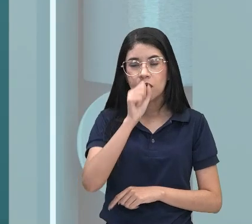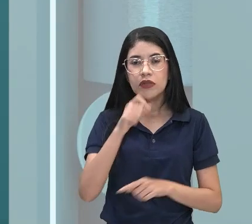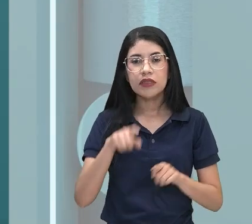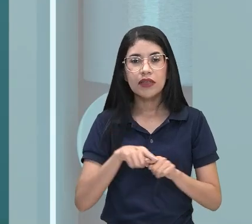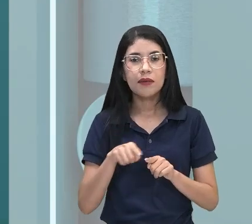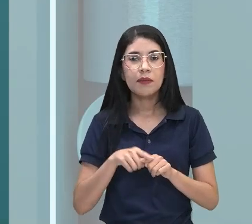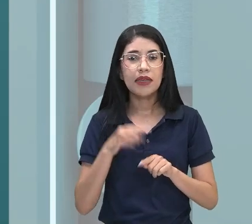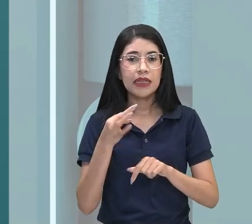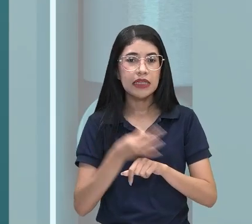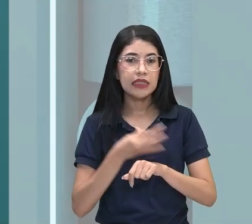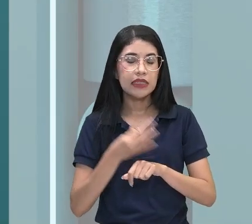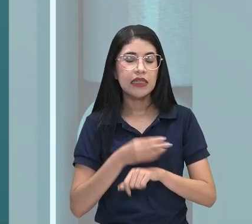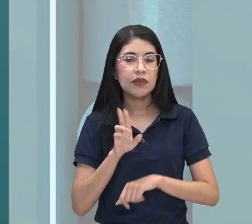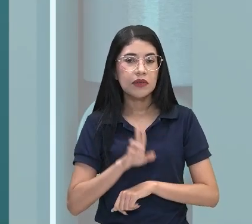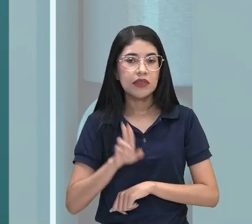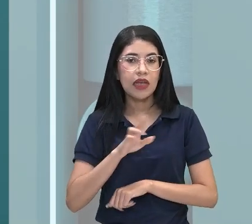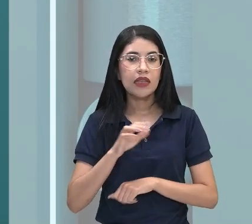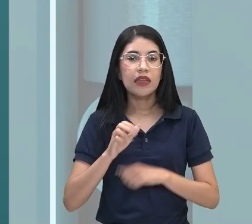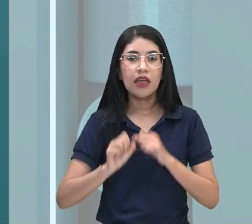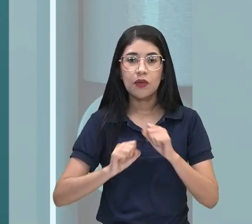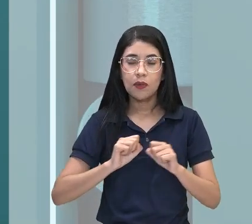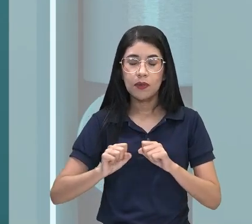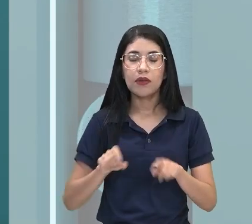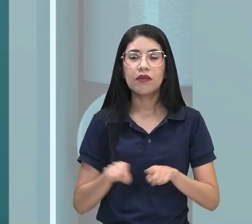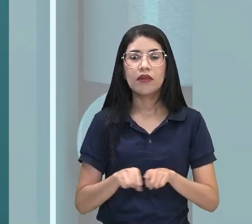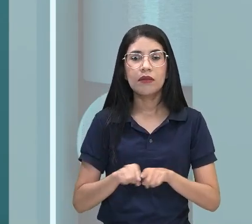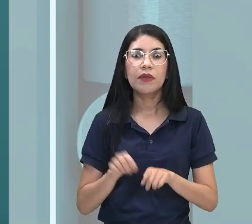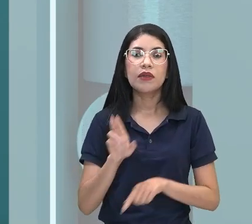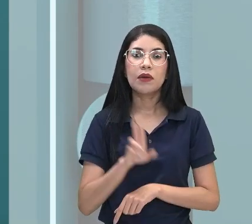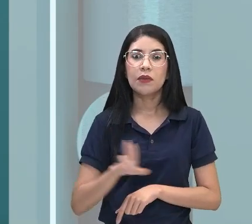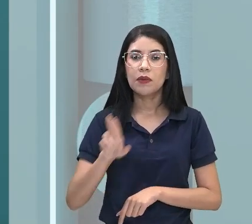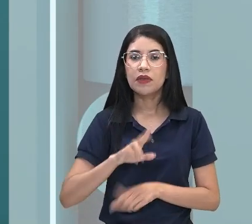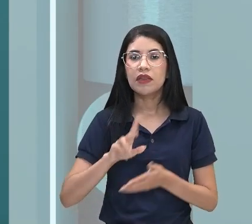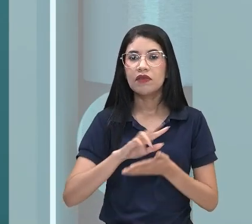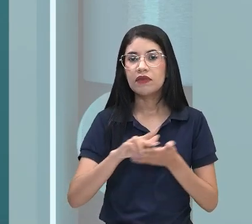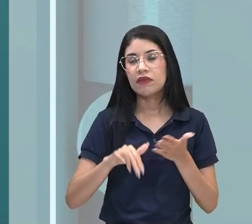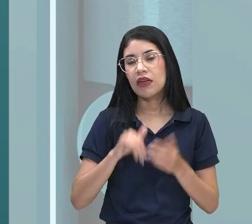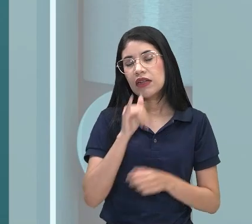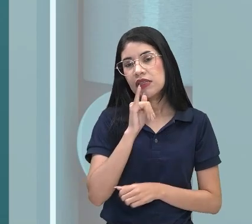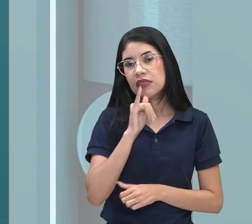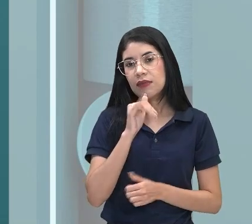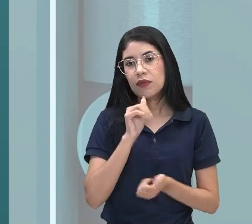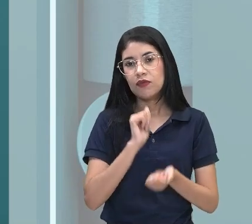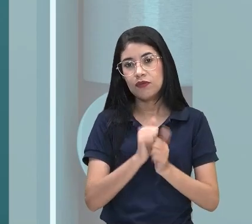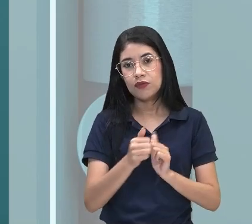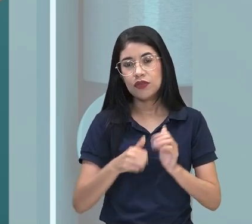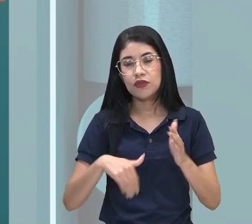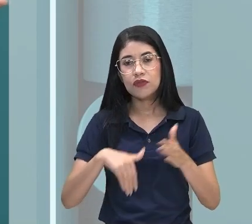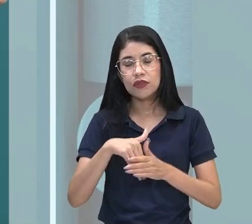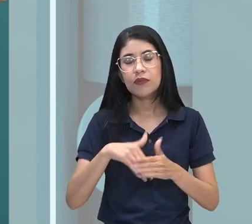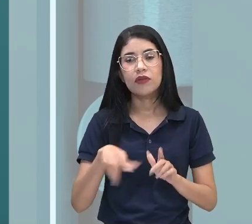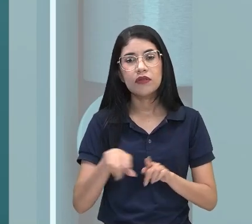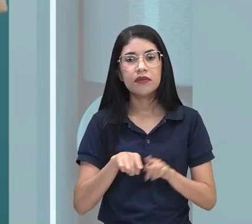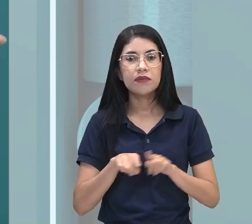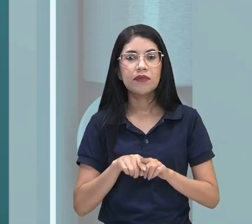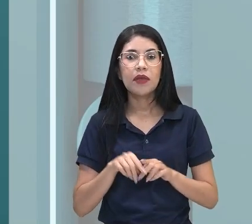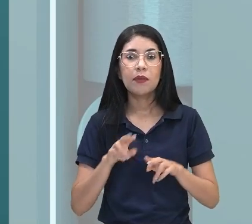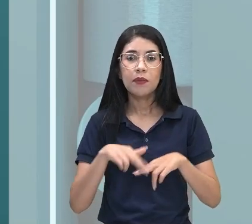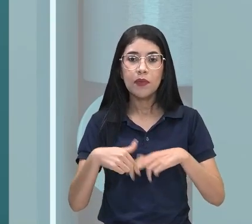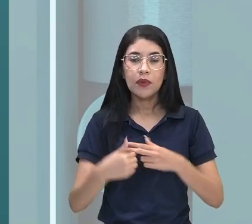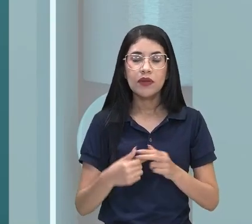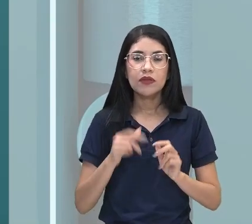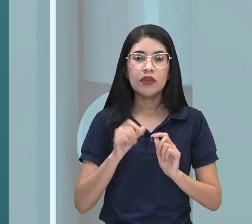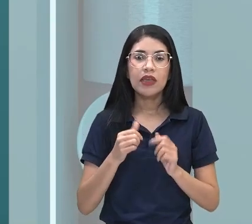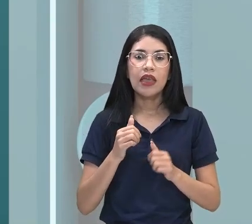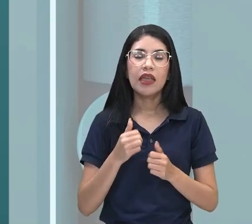aplicada nas provas de corrida são também aplicadas em um jogo de futebol. Então eu posso, é por isso que ele é chamado